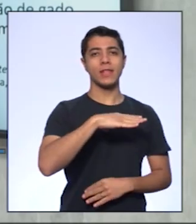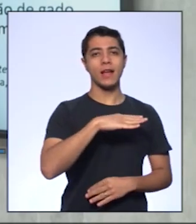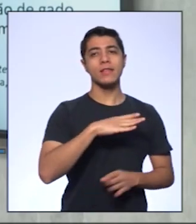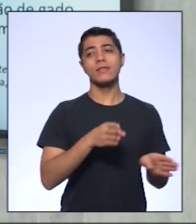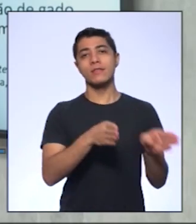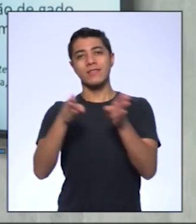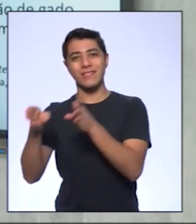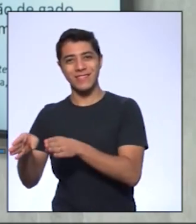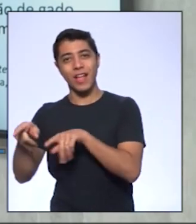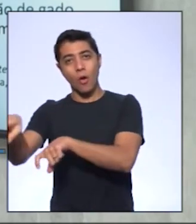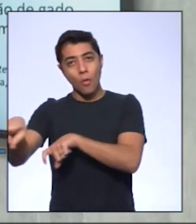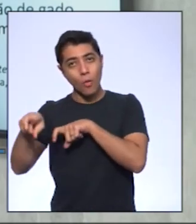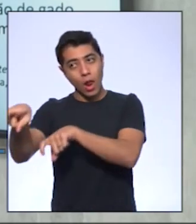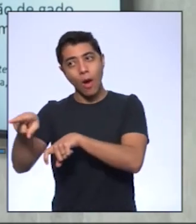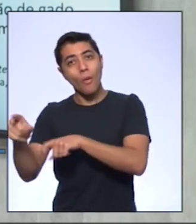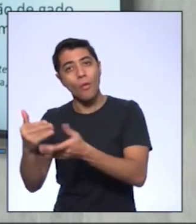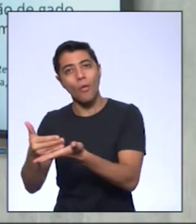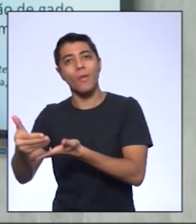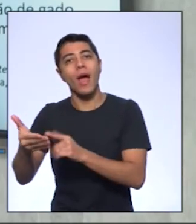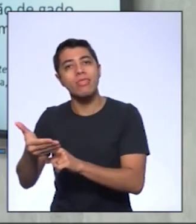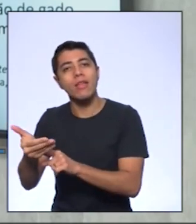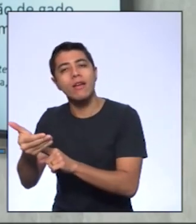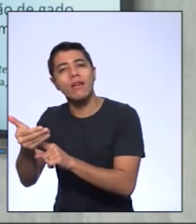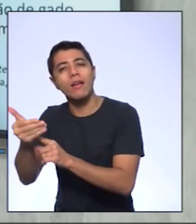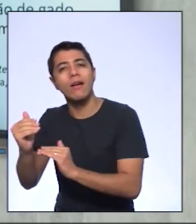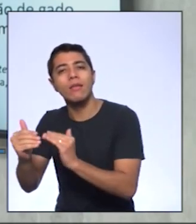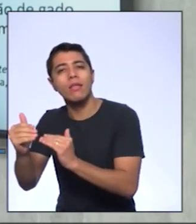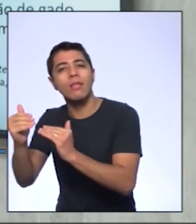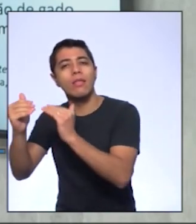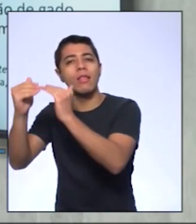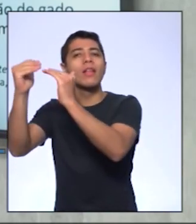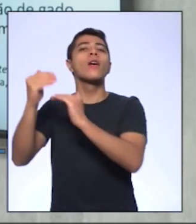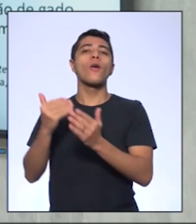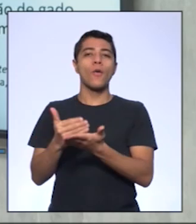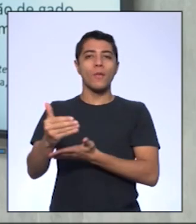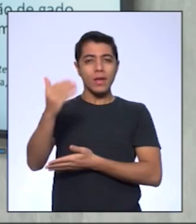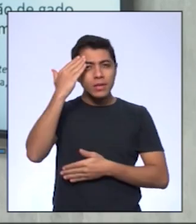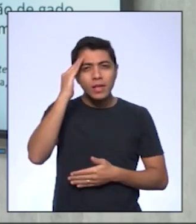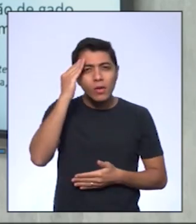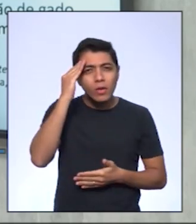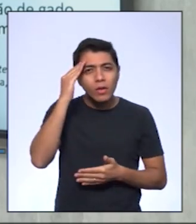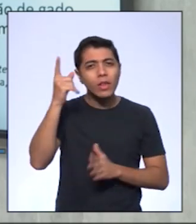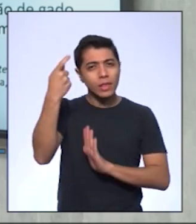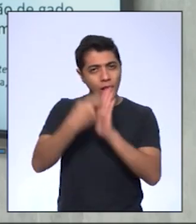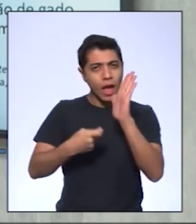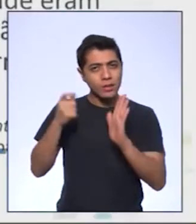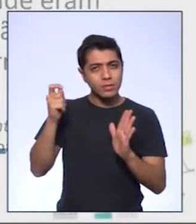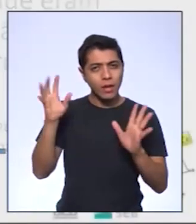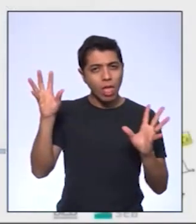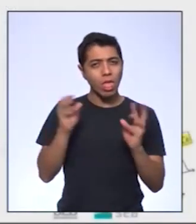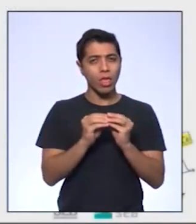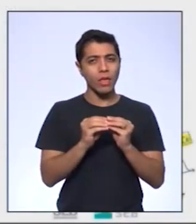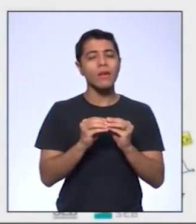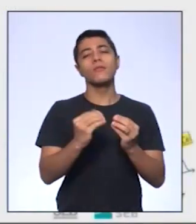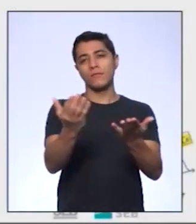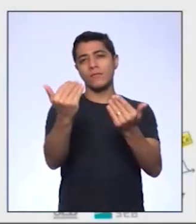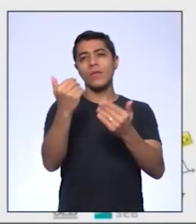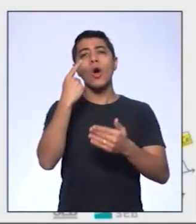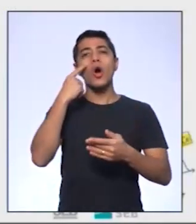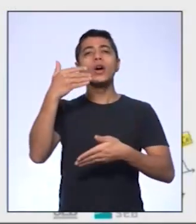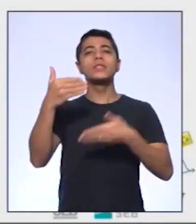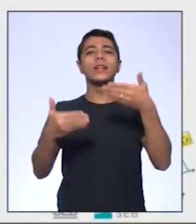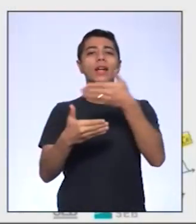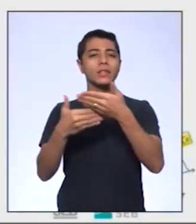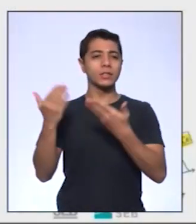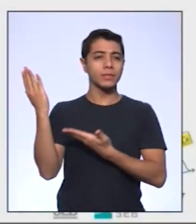não? Vamos para as alternativas, então. Você conseguiu tirar essa interpretação do texto? Vamos lá, volta para o slide, chega aí.